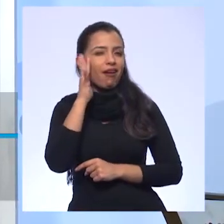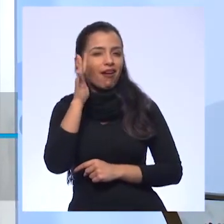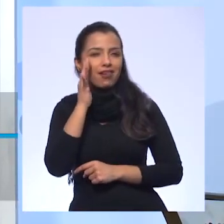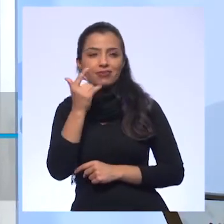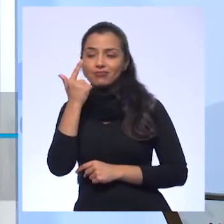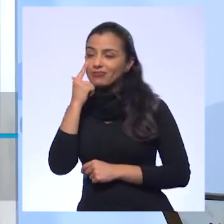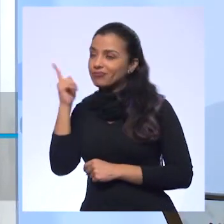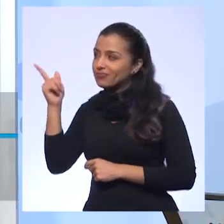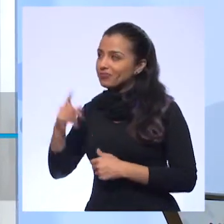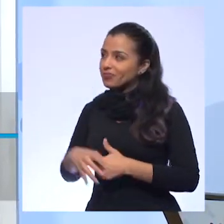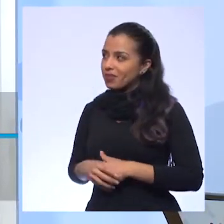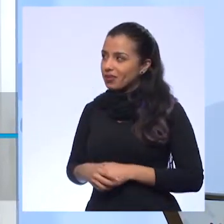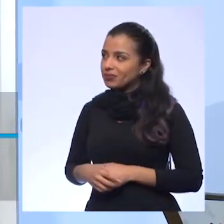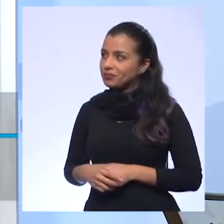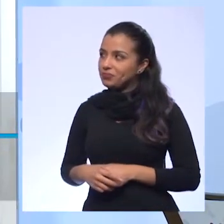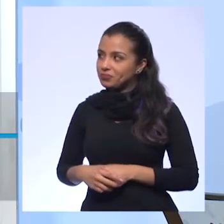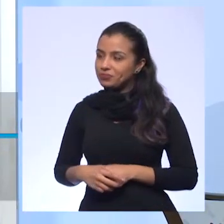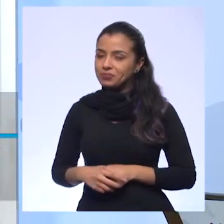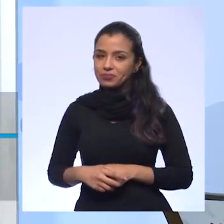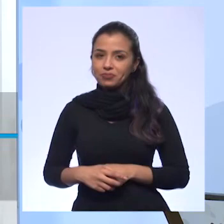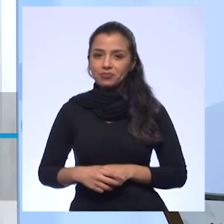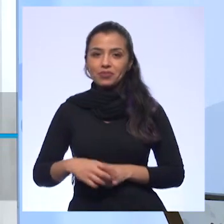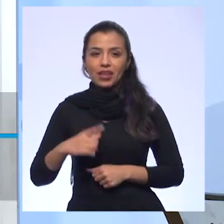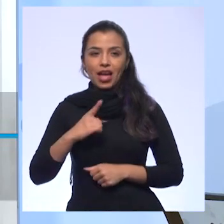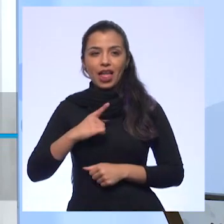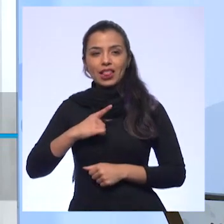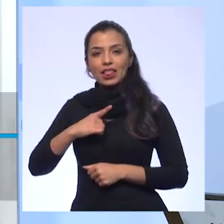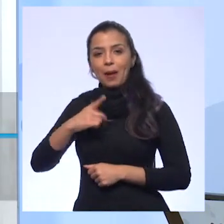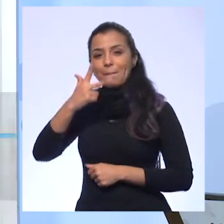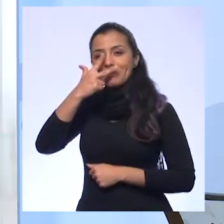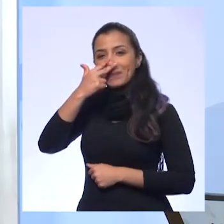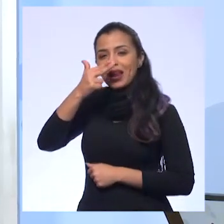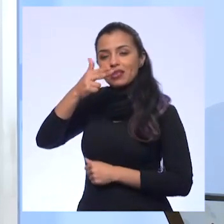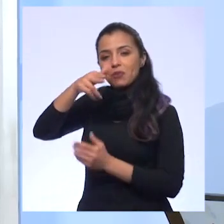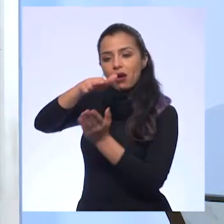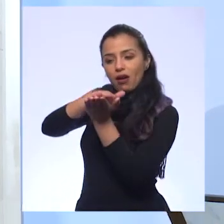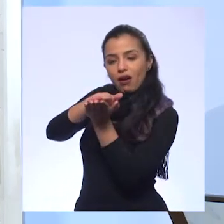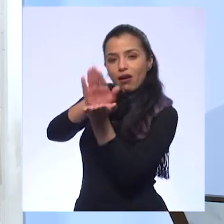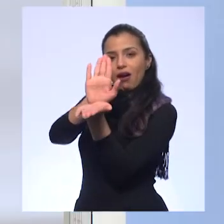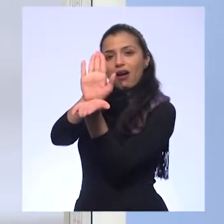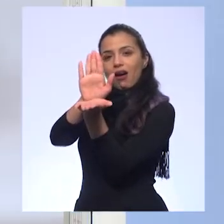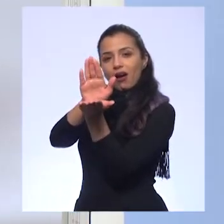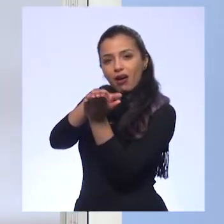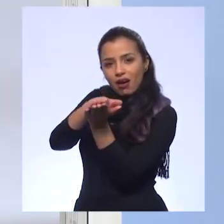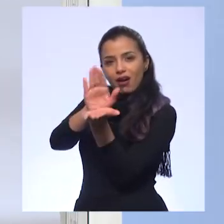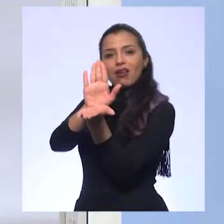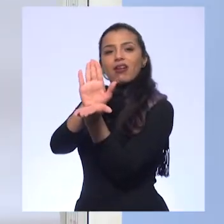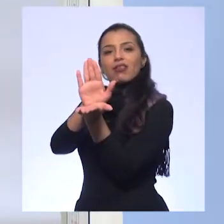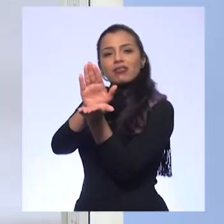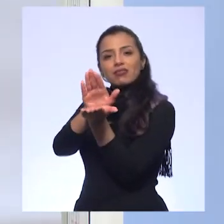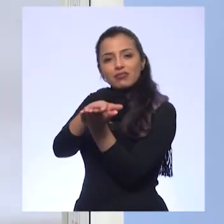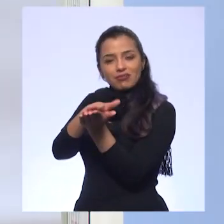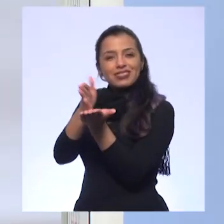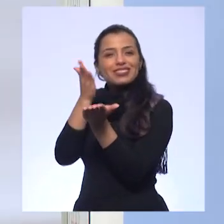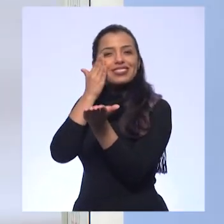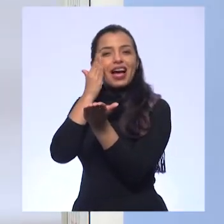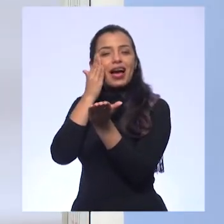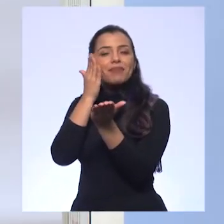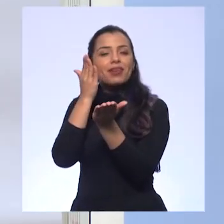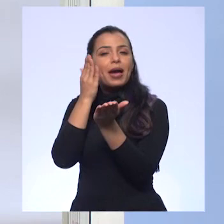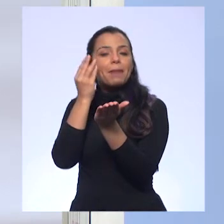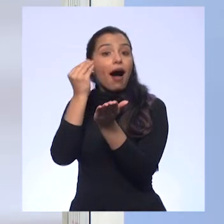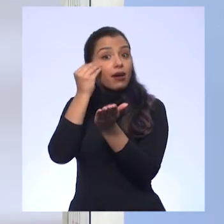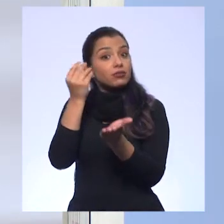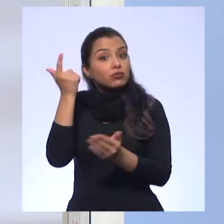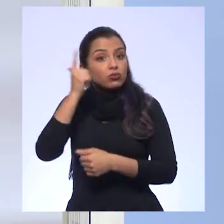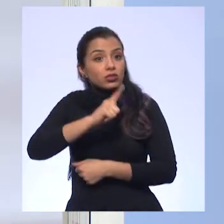ó, ele tem uma ligação aqui, ele tem um ponto, ele funciona como uma alavanca para nós mastigarmos. Aí não sei se tu já percebeu, nós